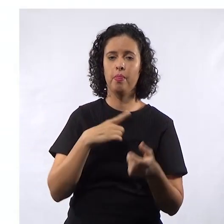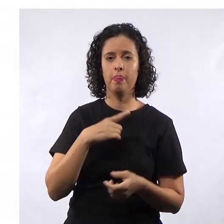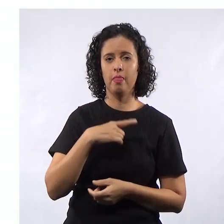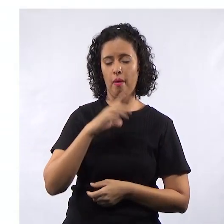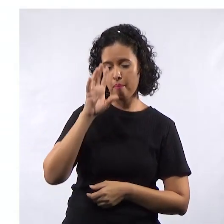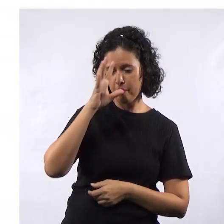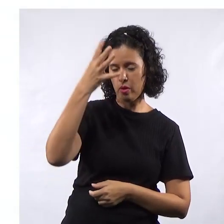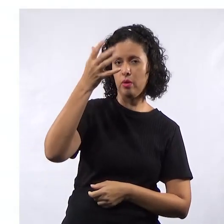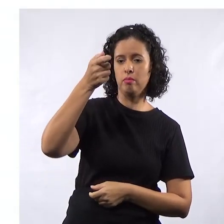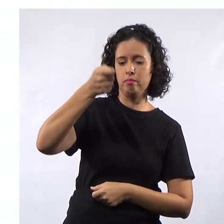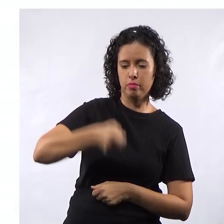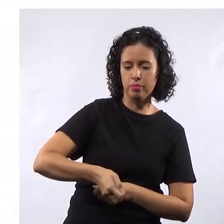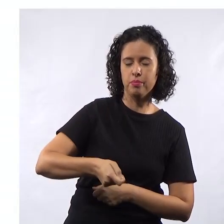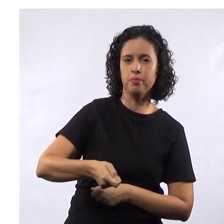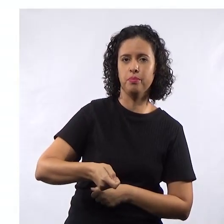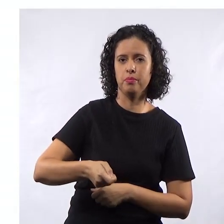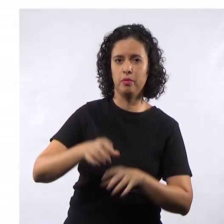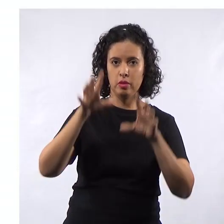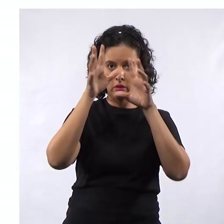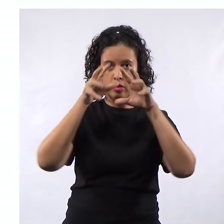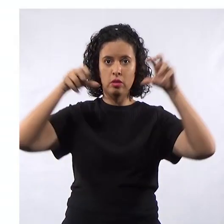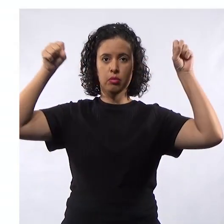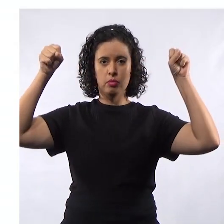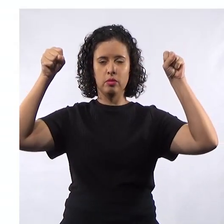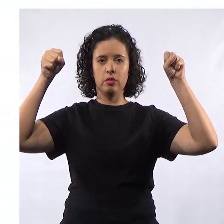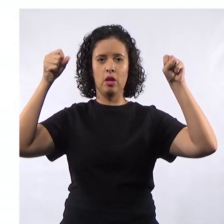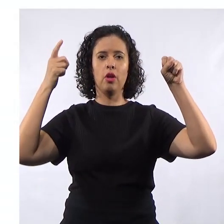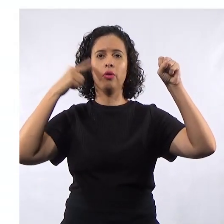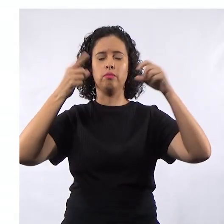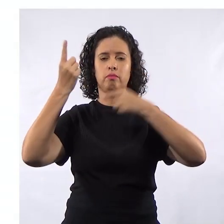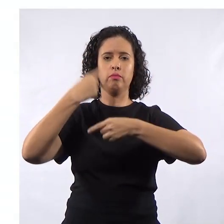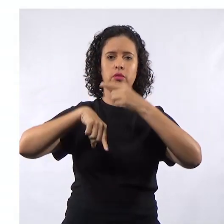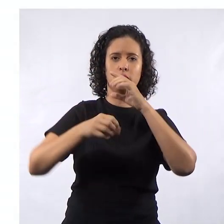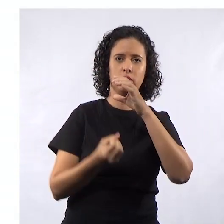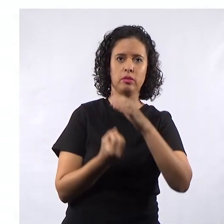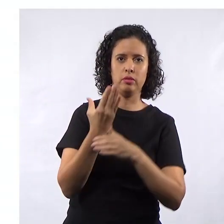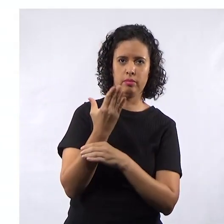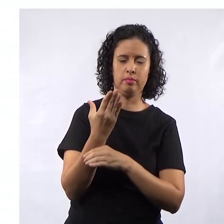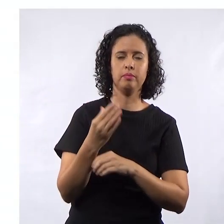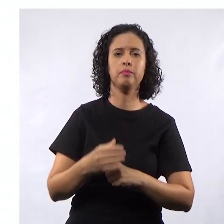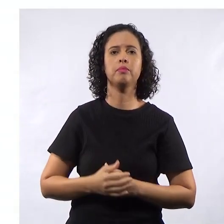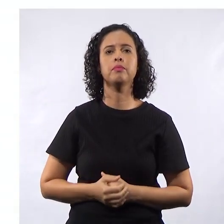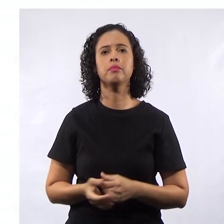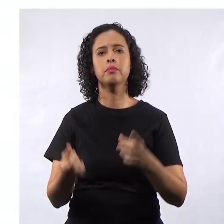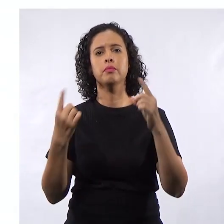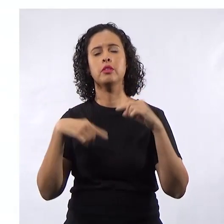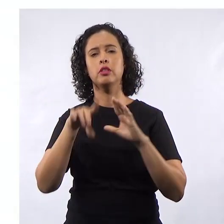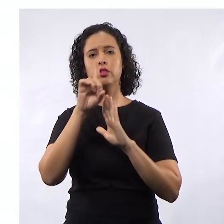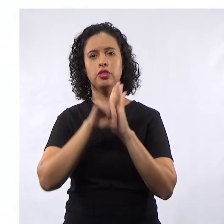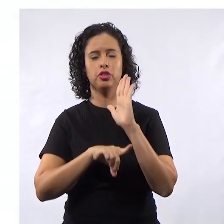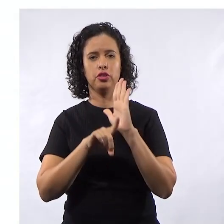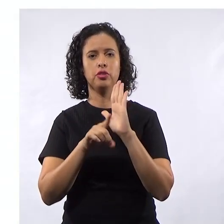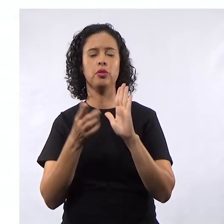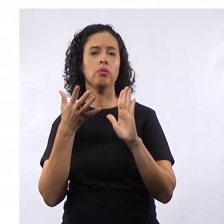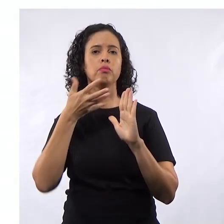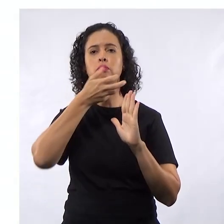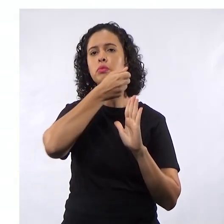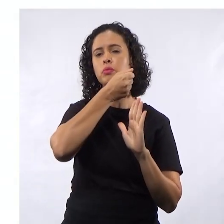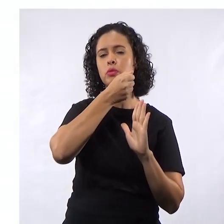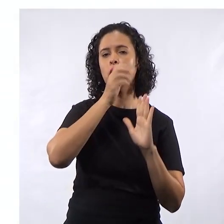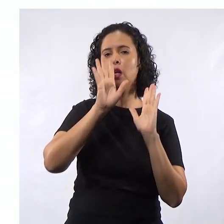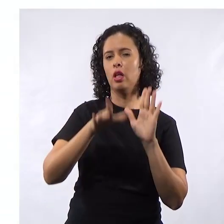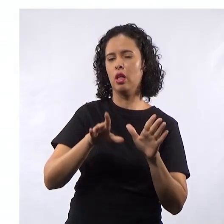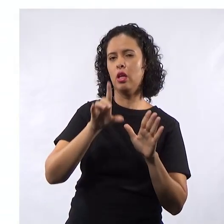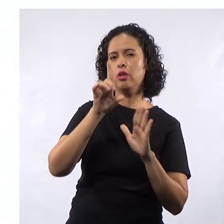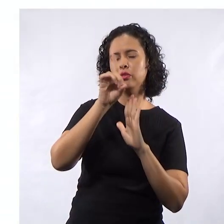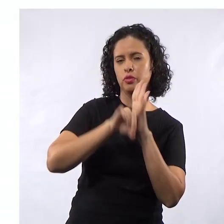decisões reiteradas pelos tribunais aí que geram uma jurisprudência, tá? E o direito adquirido é aquele que é o direito